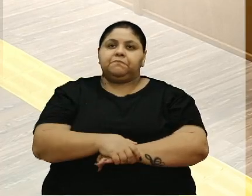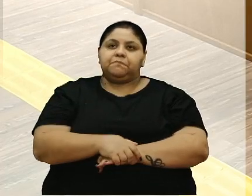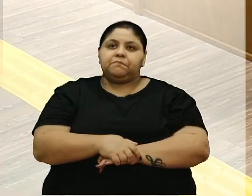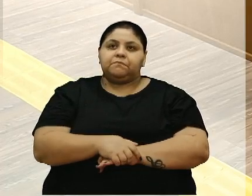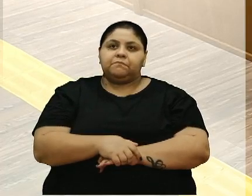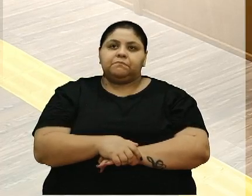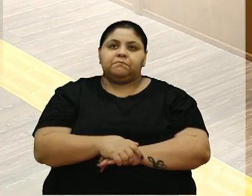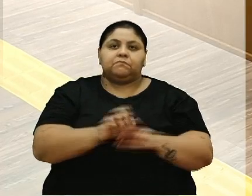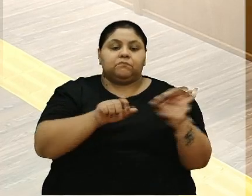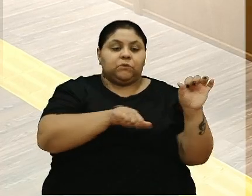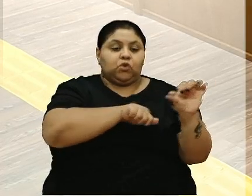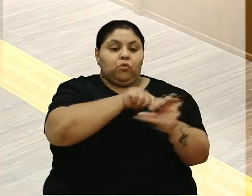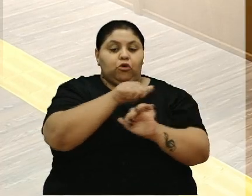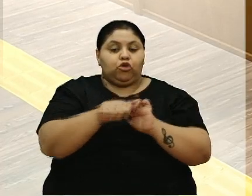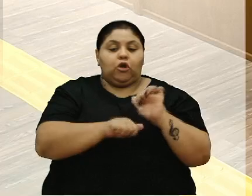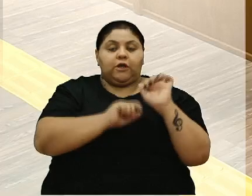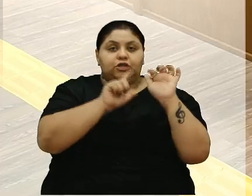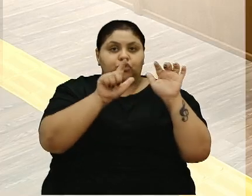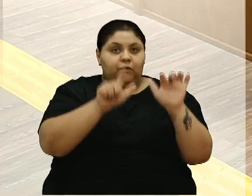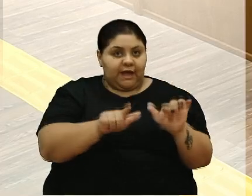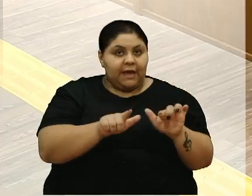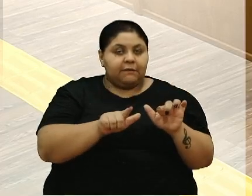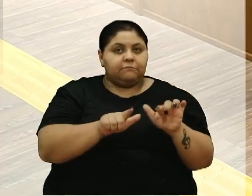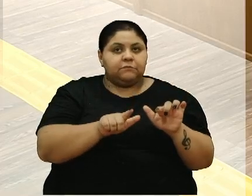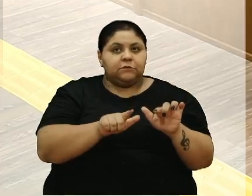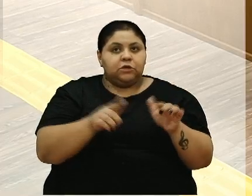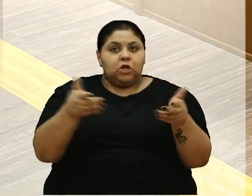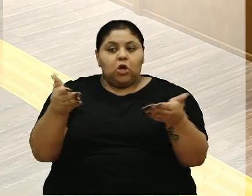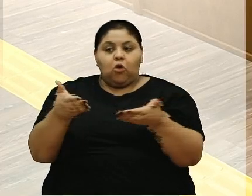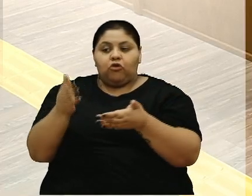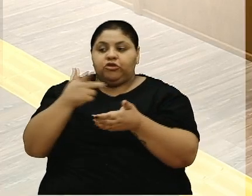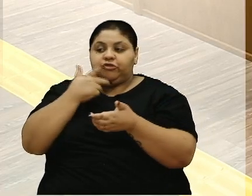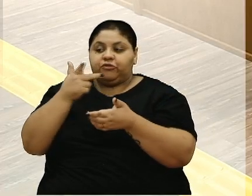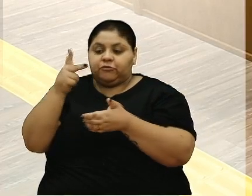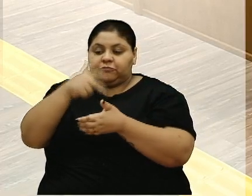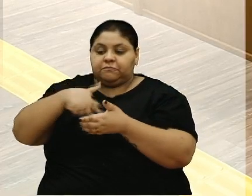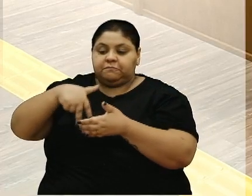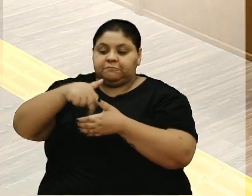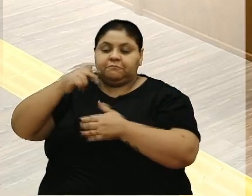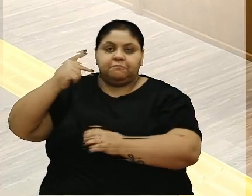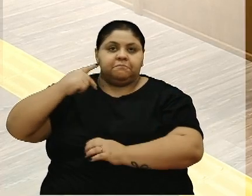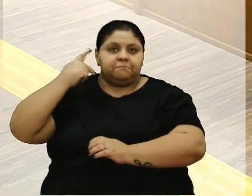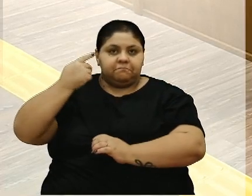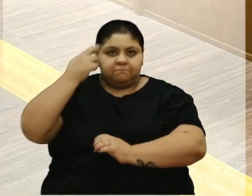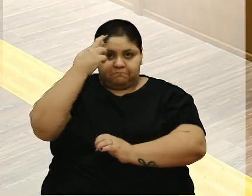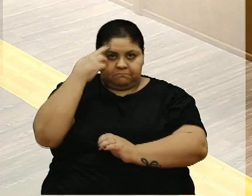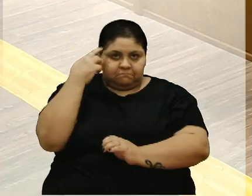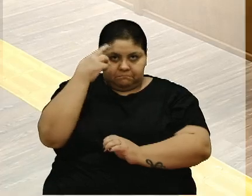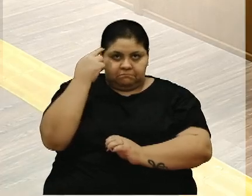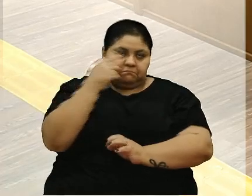Por cedência de espaço, ocupa a tribuna o vereador Rafael Bueno.